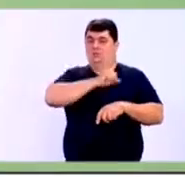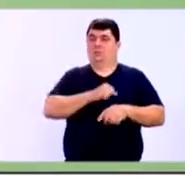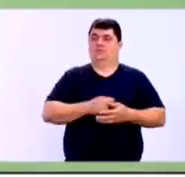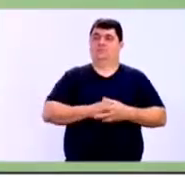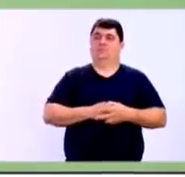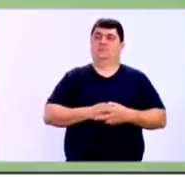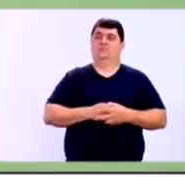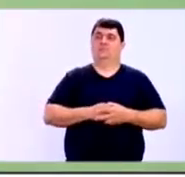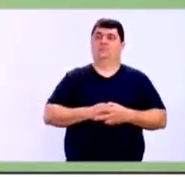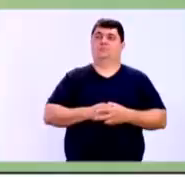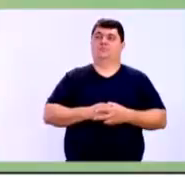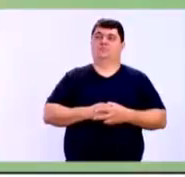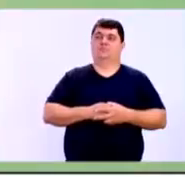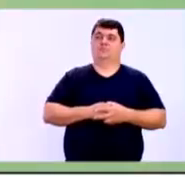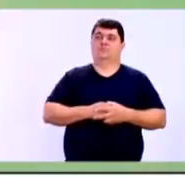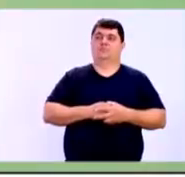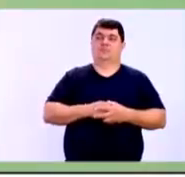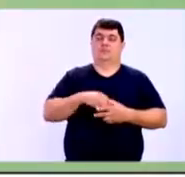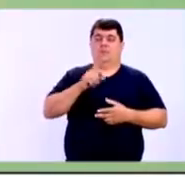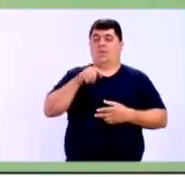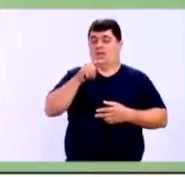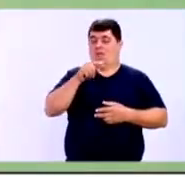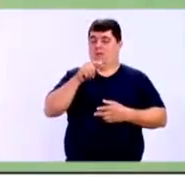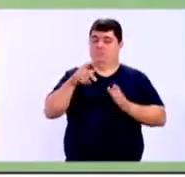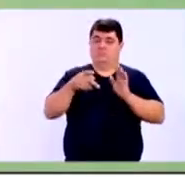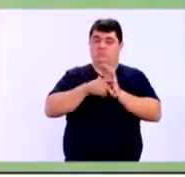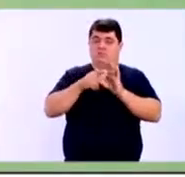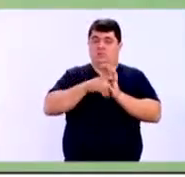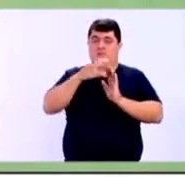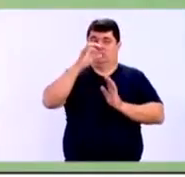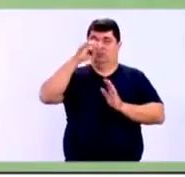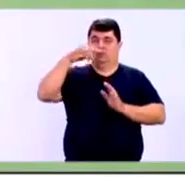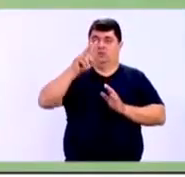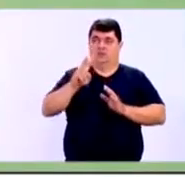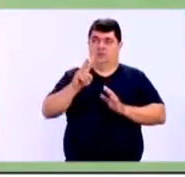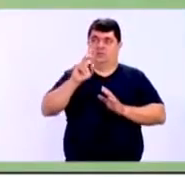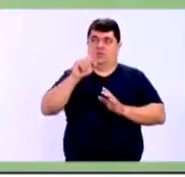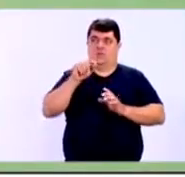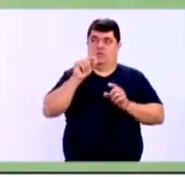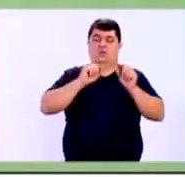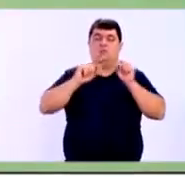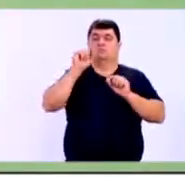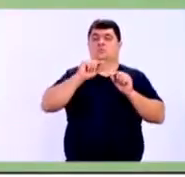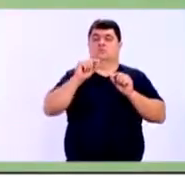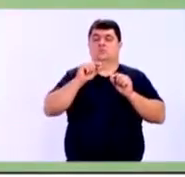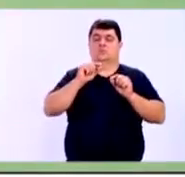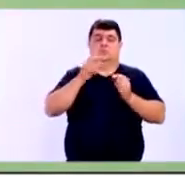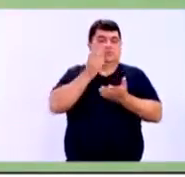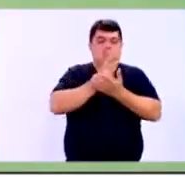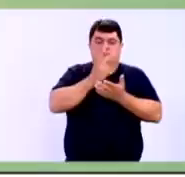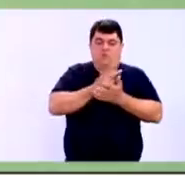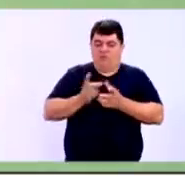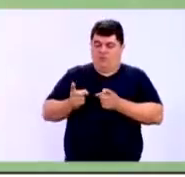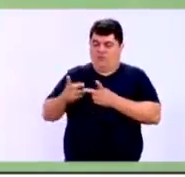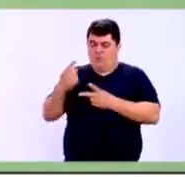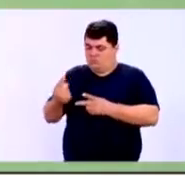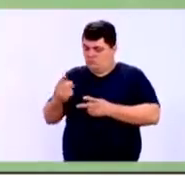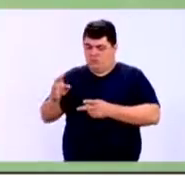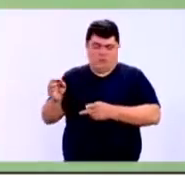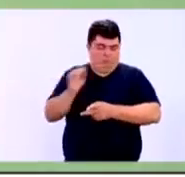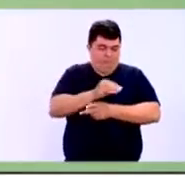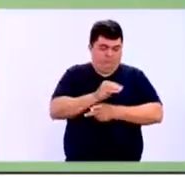Inventário permanente. Nessa sistemática, o CMV é apurado a cada venda de